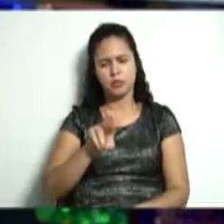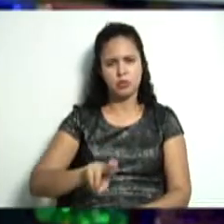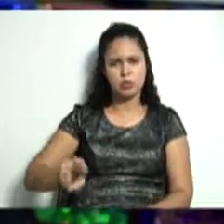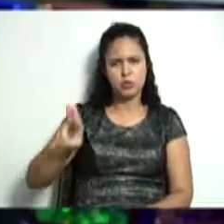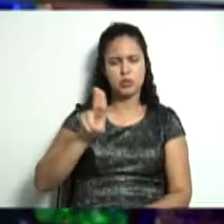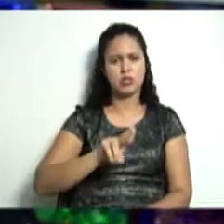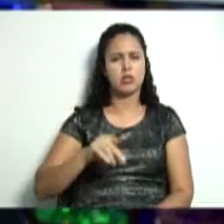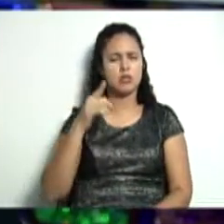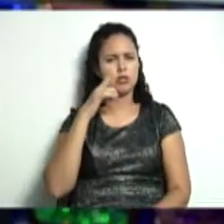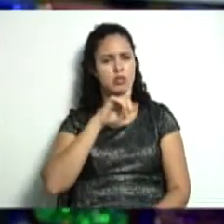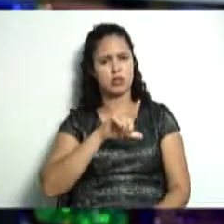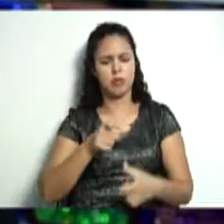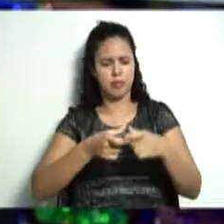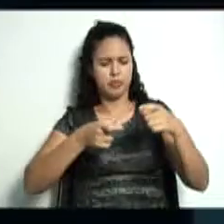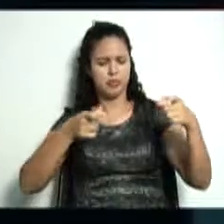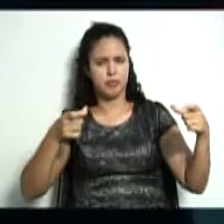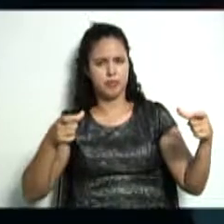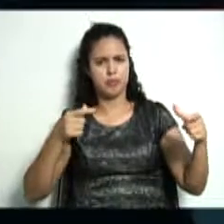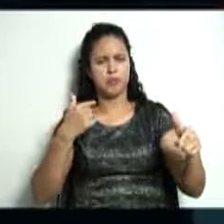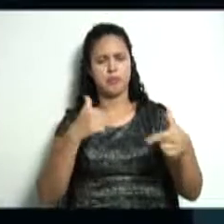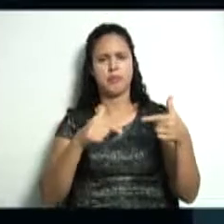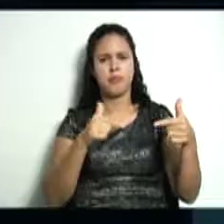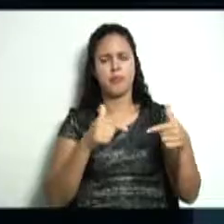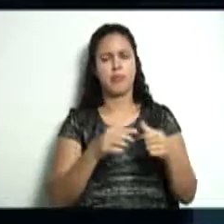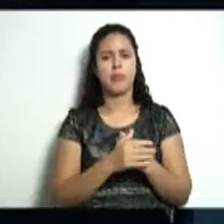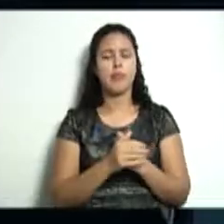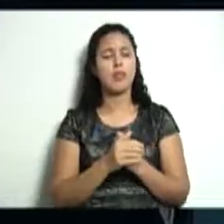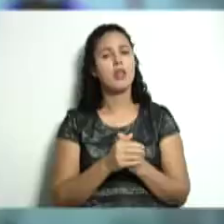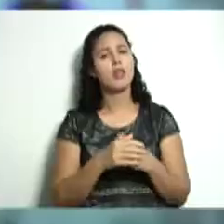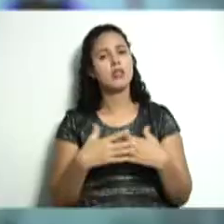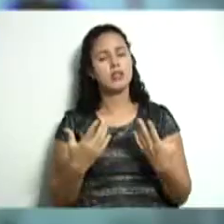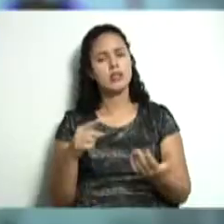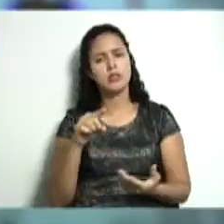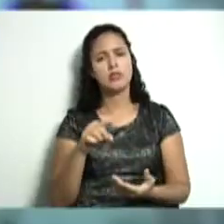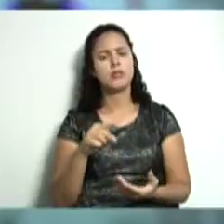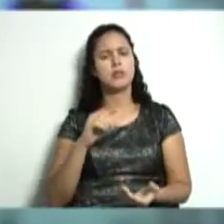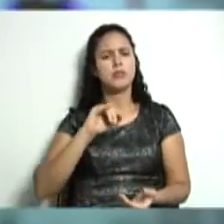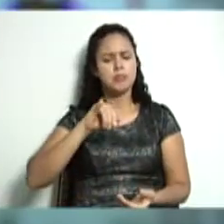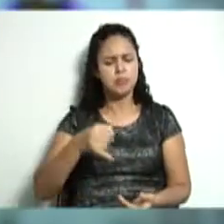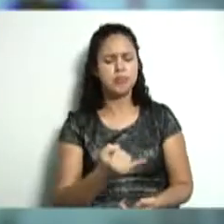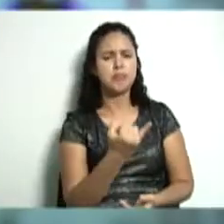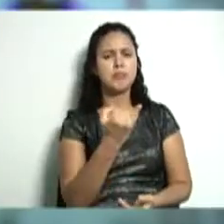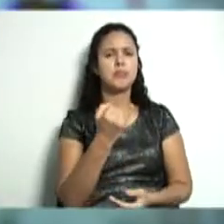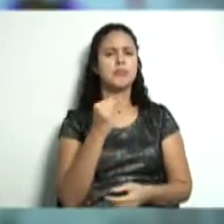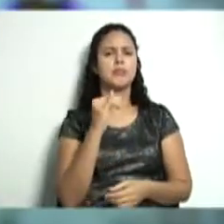conseguir expandir o meu negócio. E para encerrar, quais as vantagens de fazer